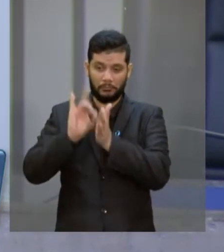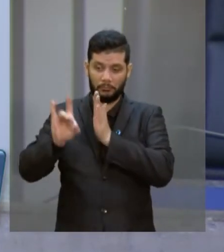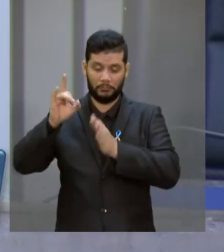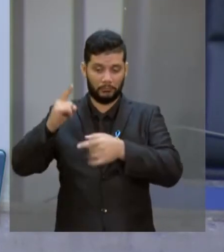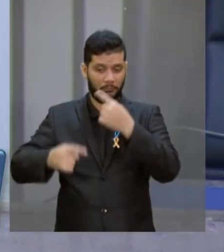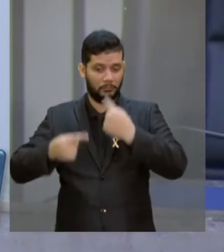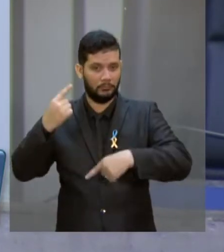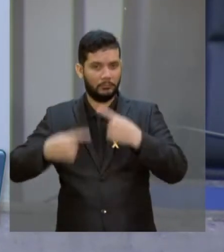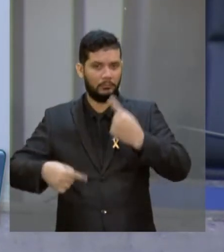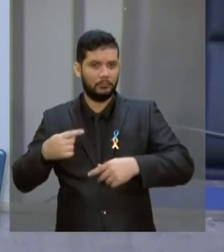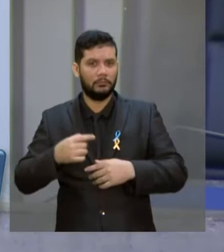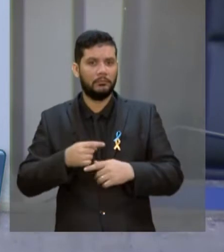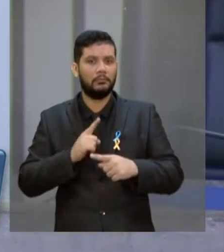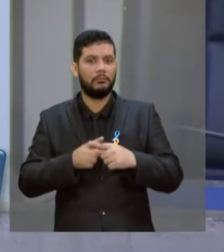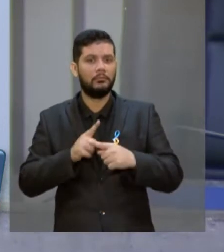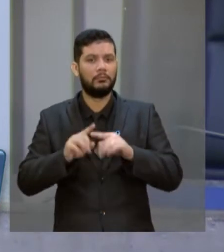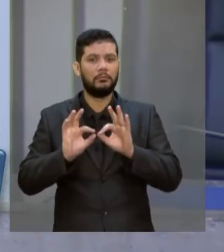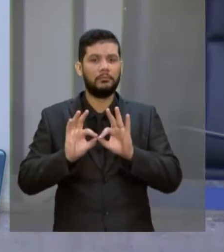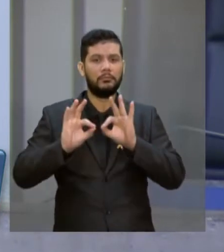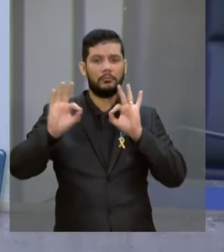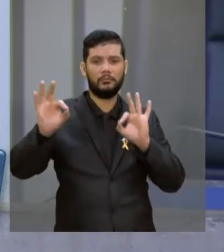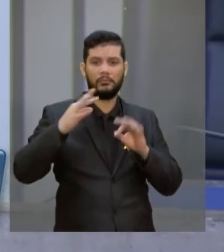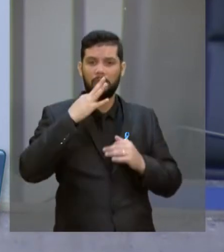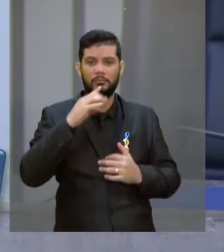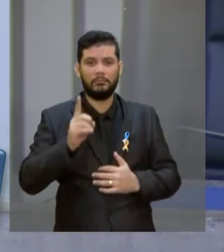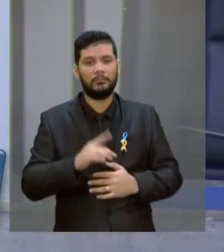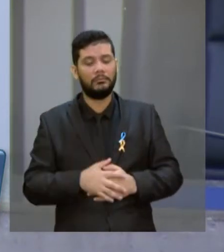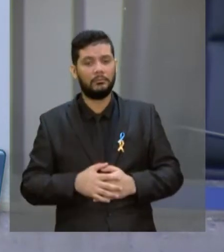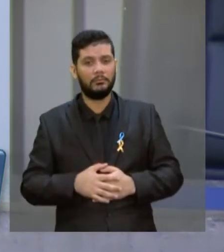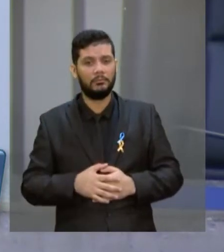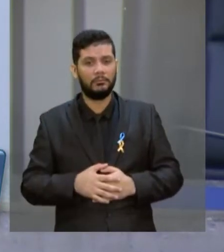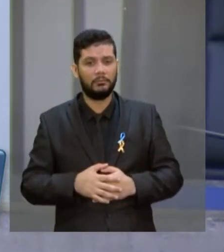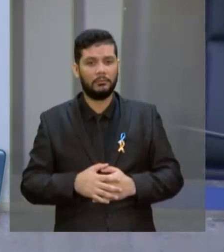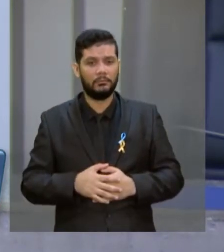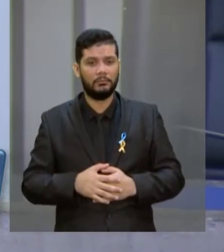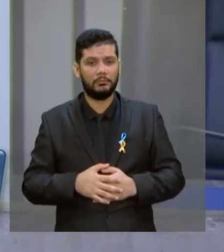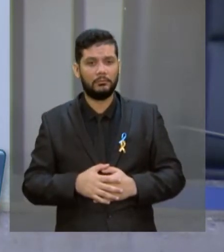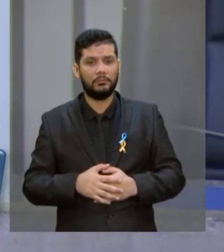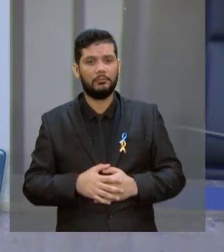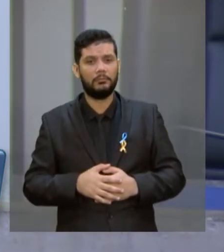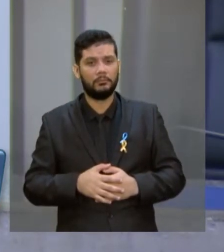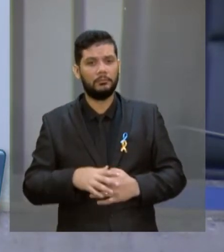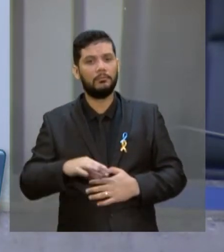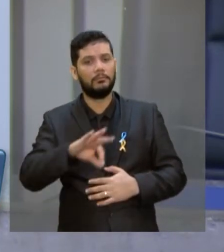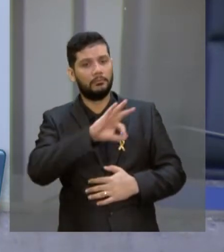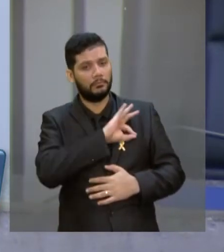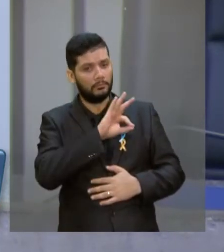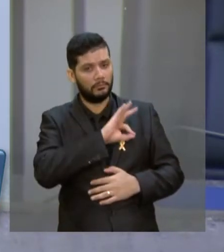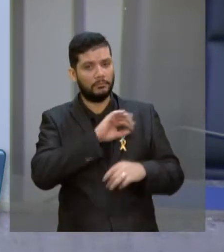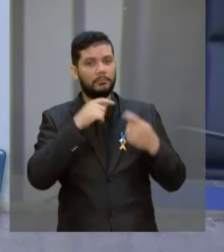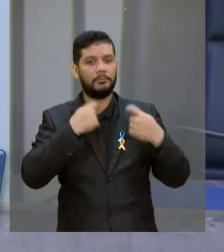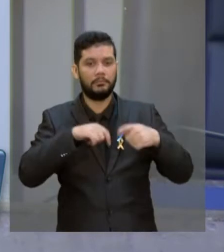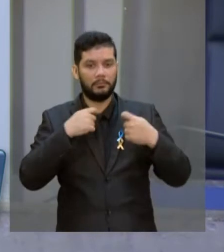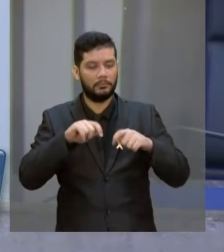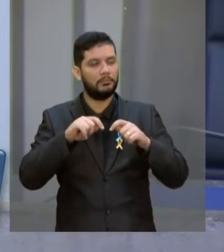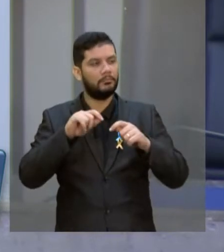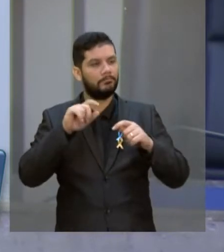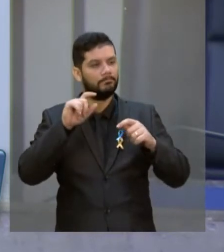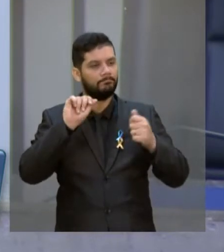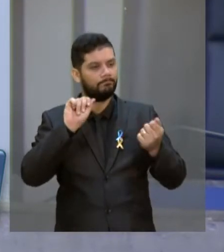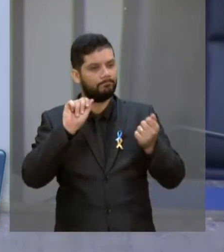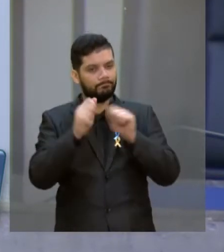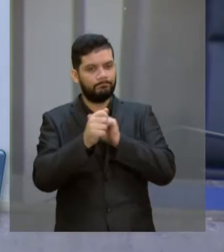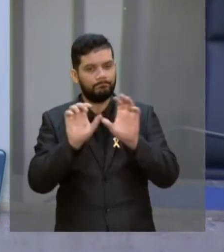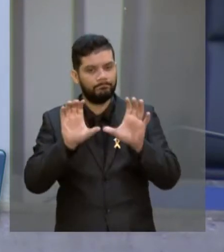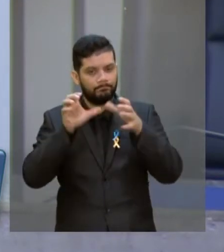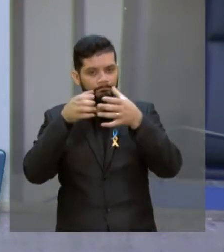Por que as pessoas fazem isso? Porque se distanciam, porque não conhecem. Então, as polícias têm que se amoldar ao policiamento comunitário, tem que